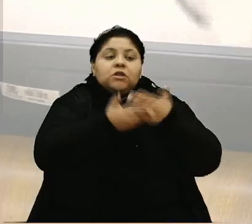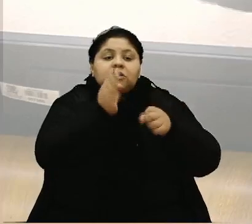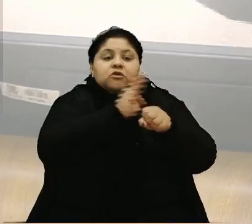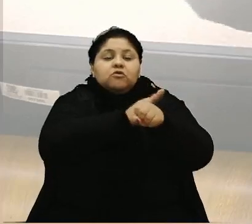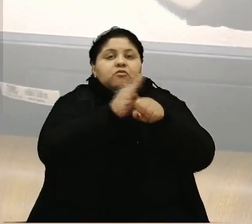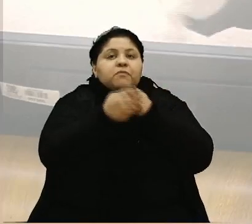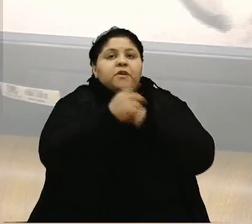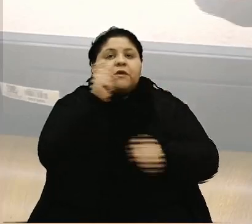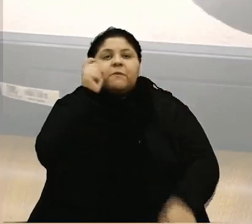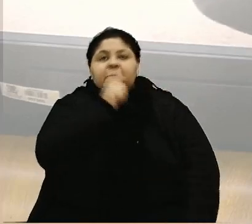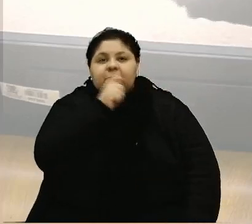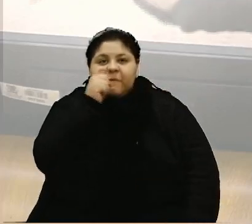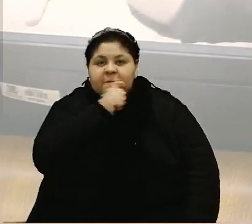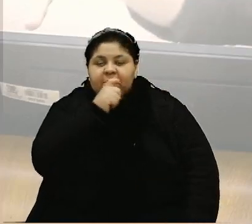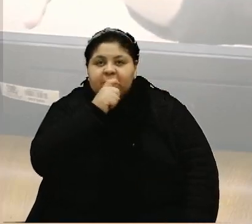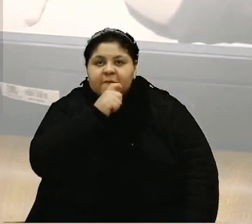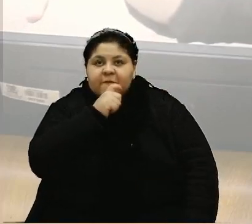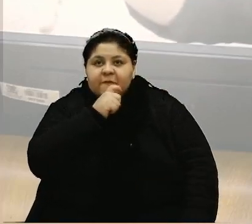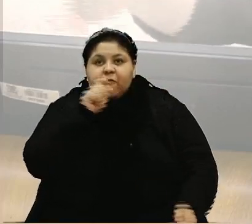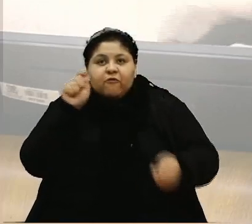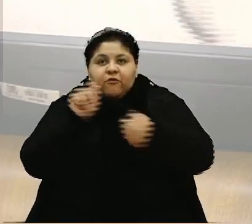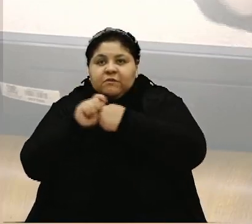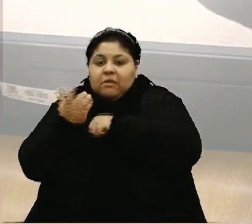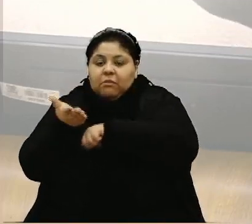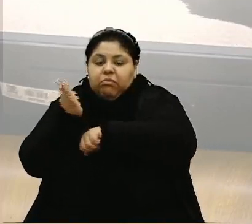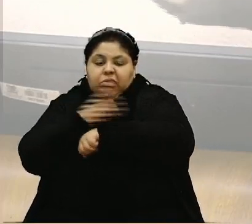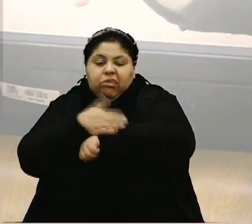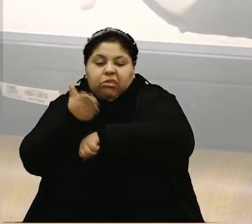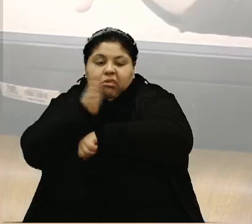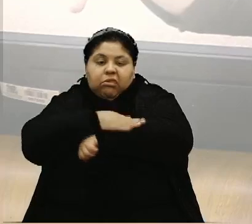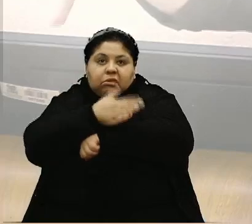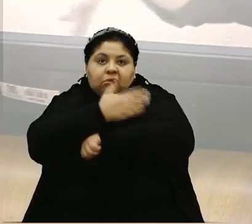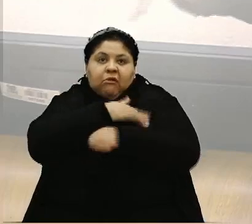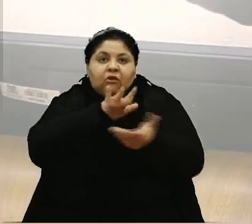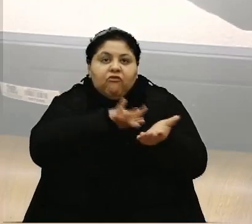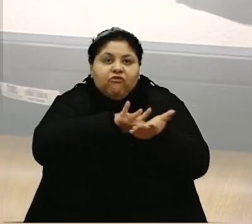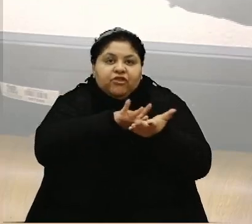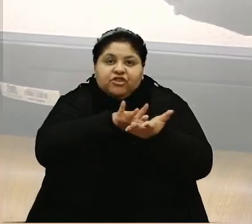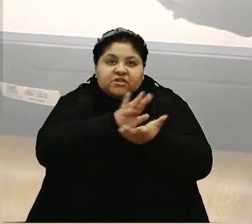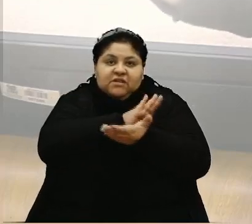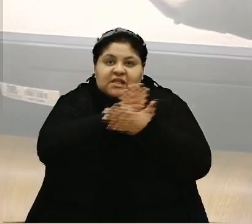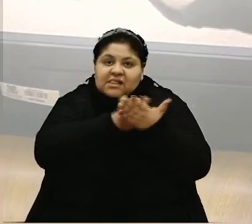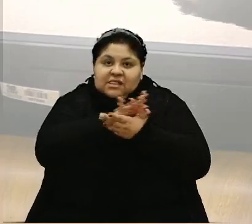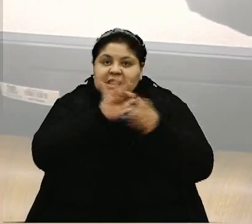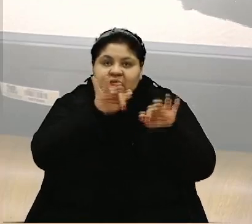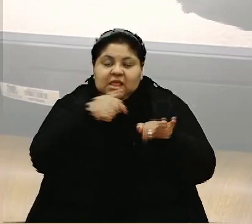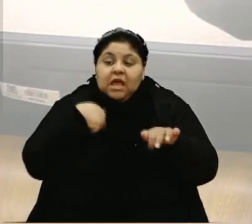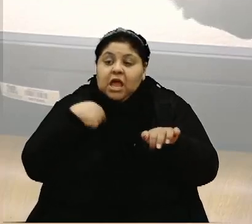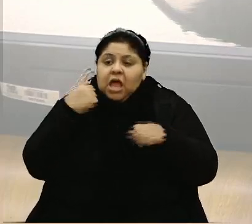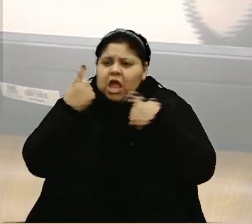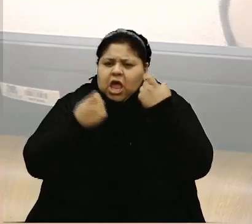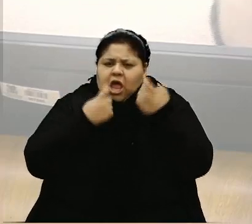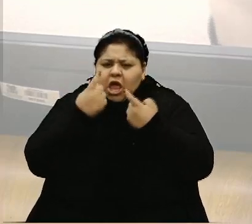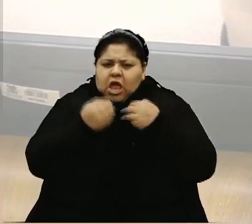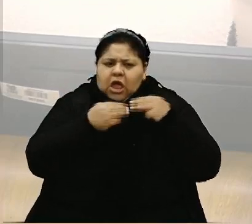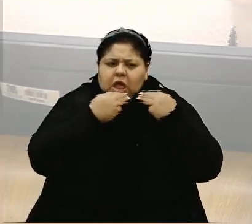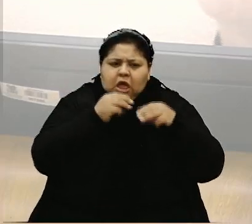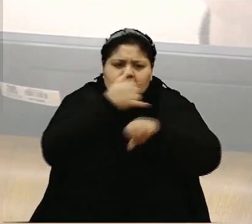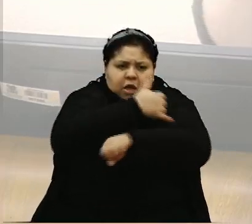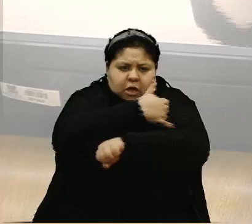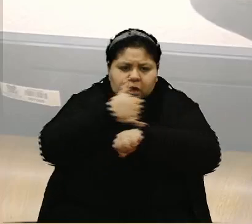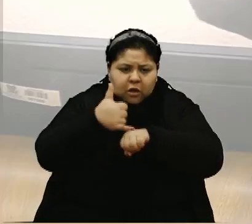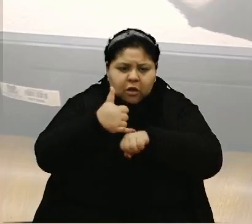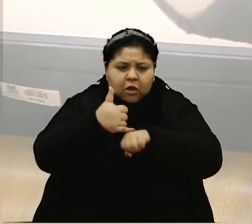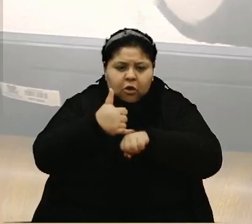mentira. Foram lá fazer uma tapeação, tá? Que nada foi terminado. Eu tinha até preocupação que uma patrola passasse por cima do